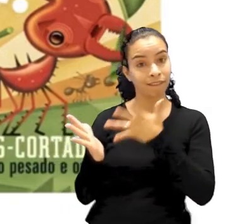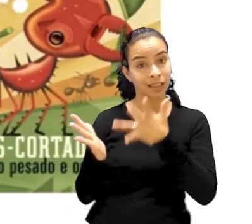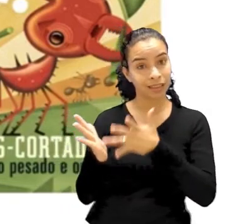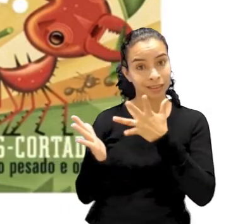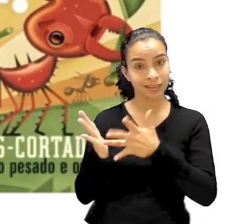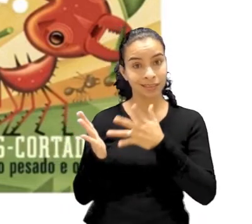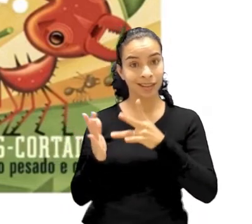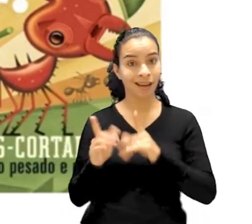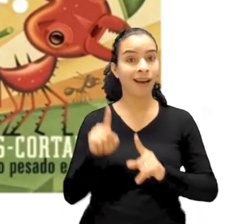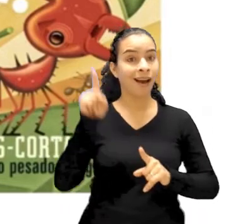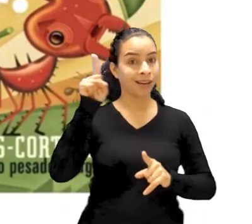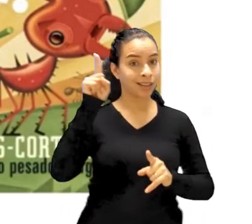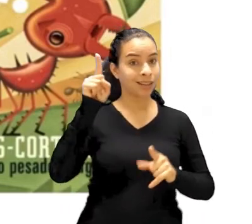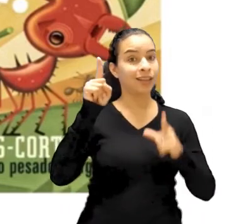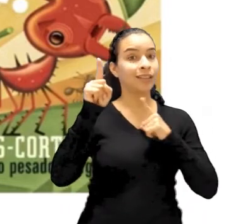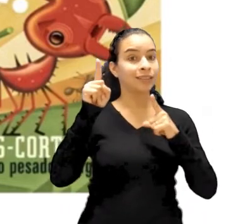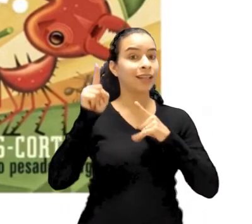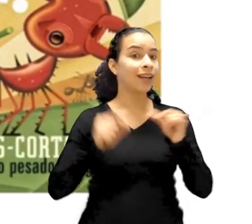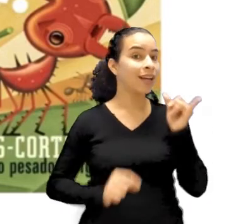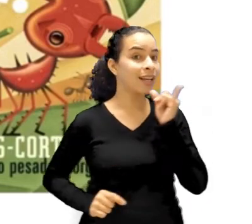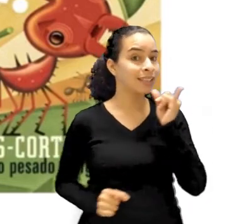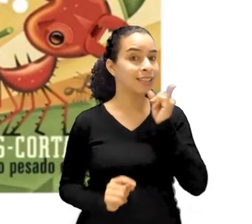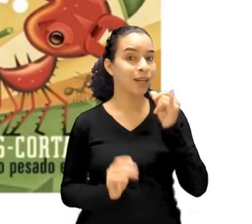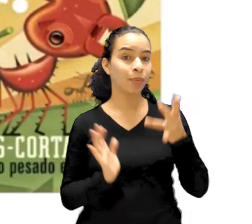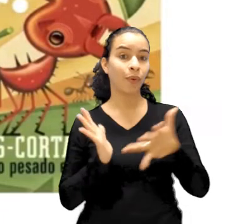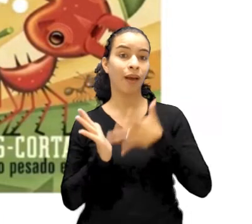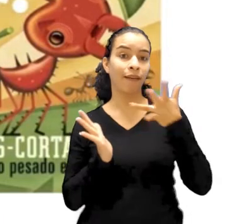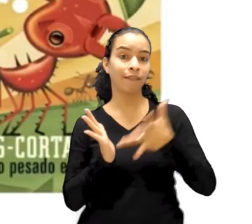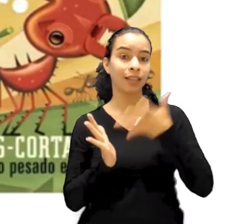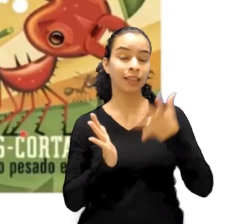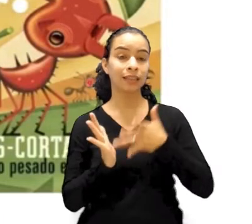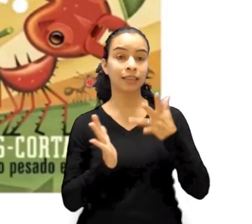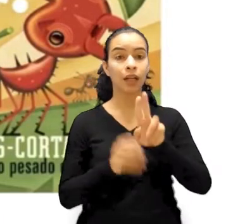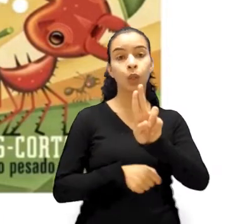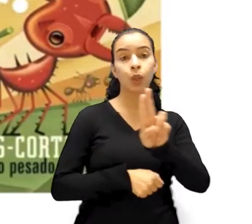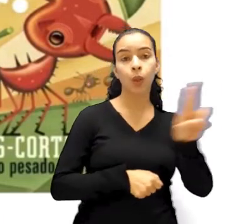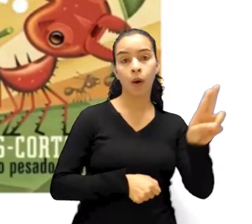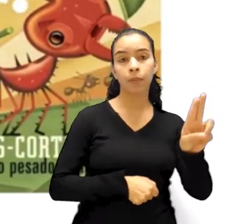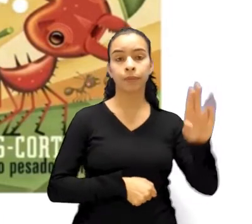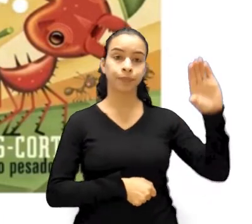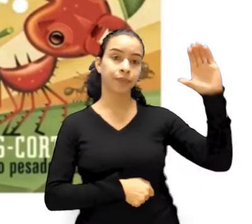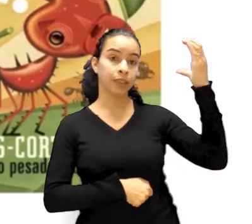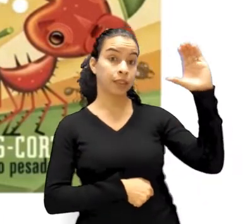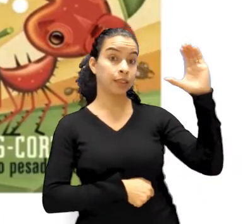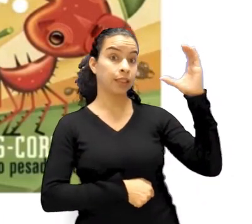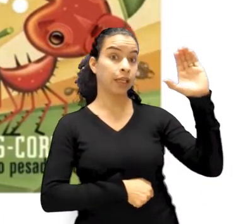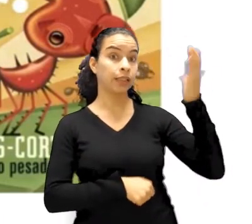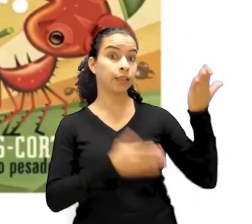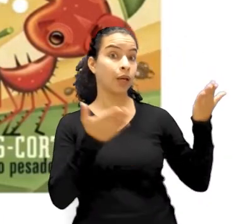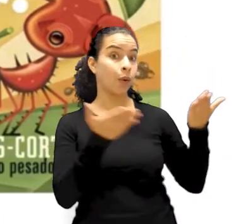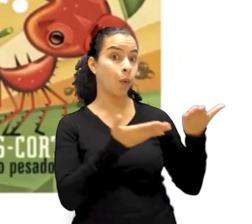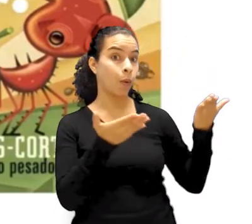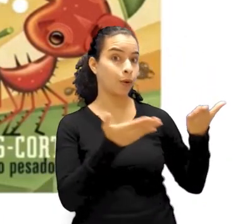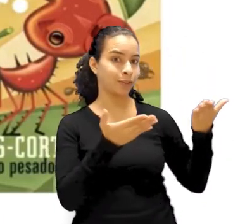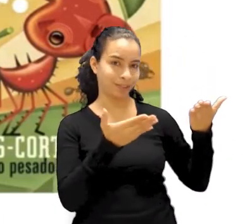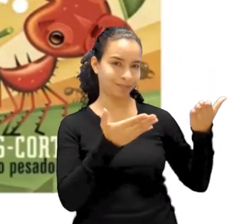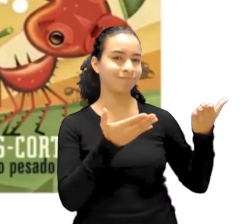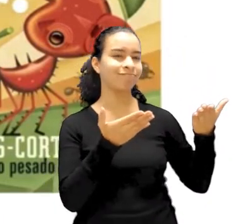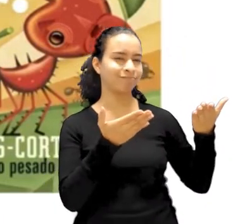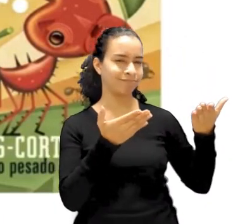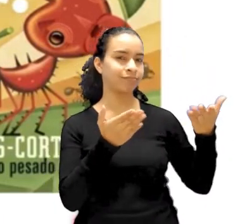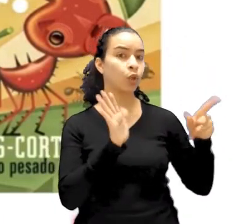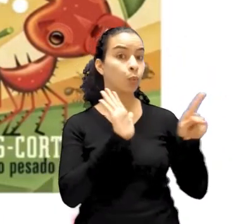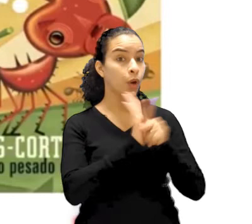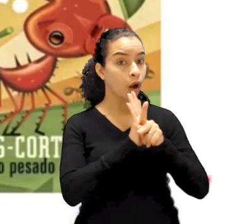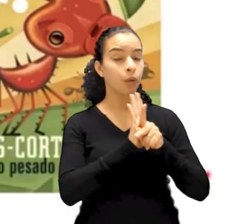da revista Ciência Hoje das Crianças, que é uma revista voltado para o público